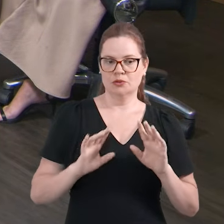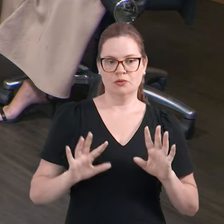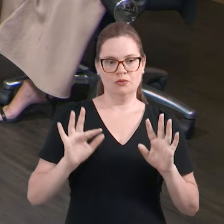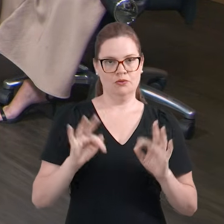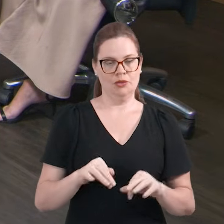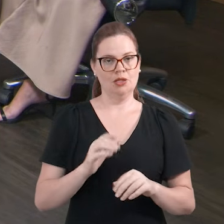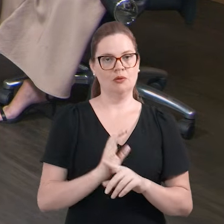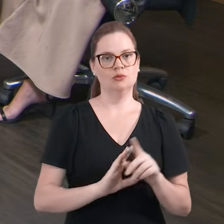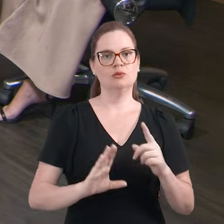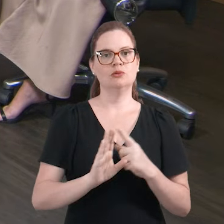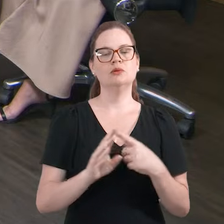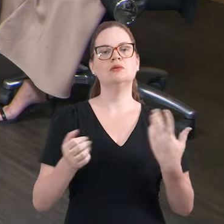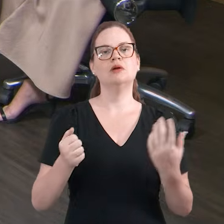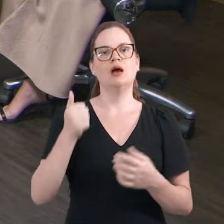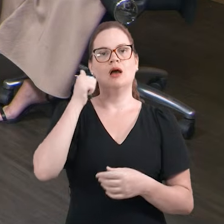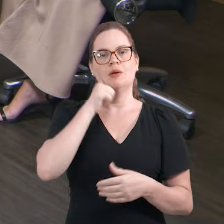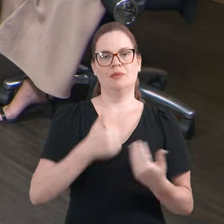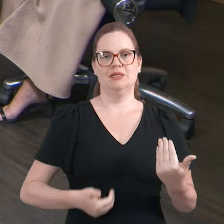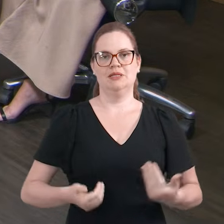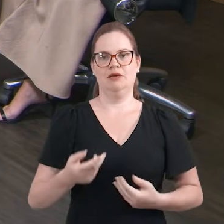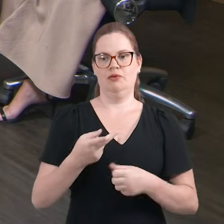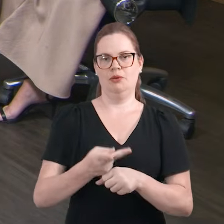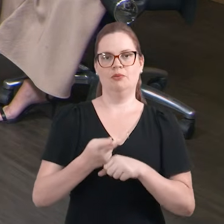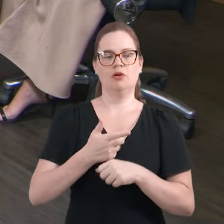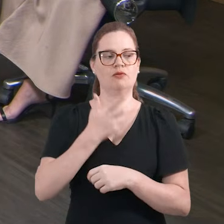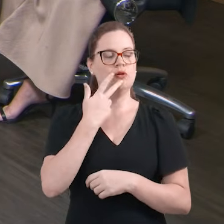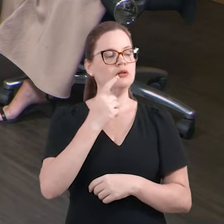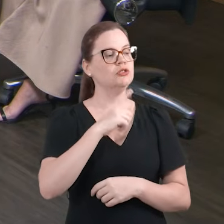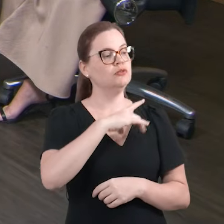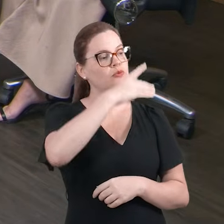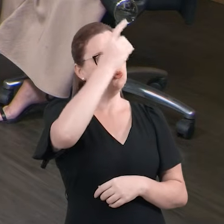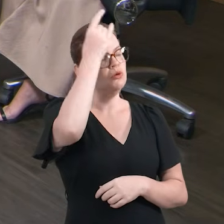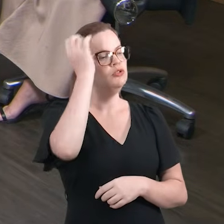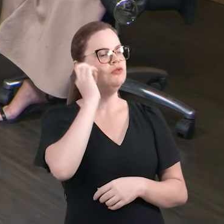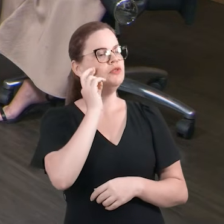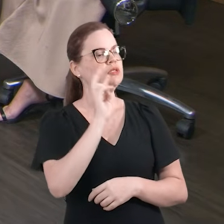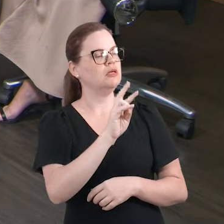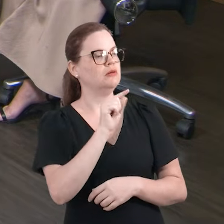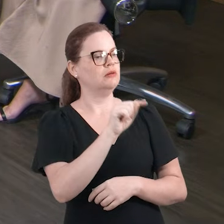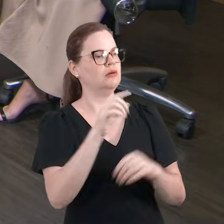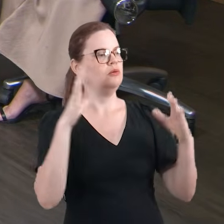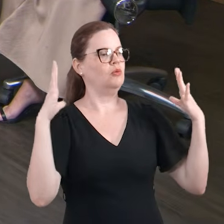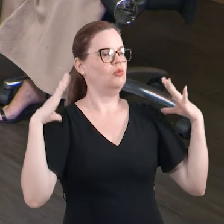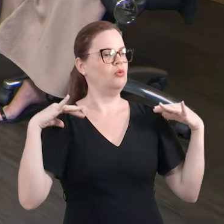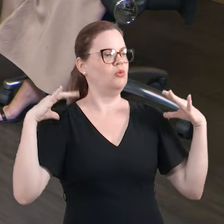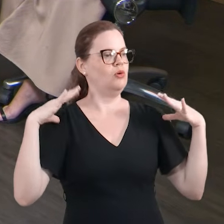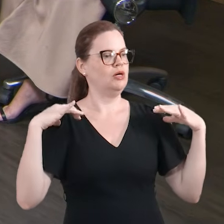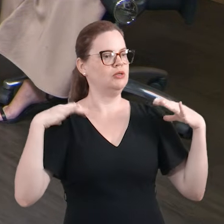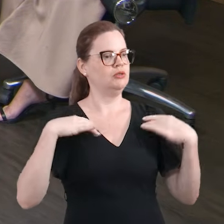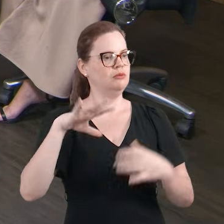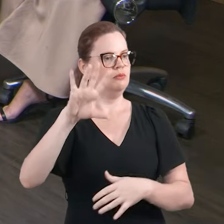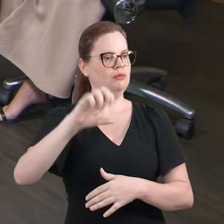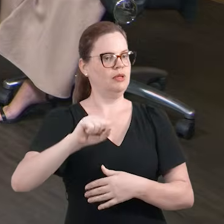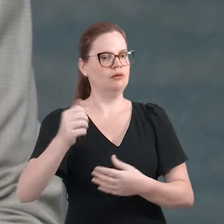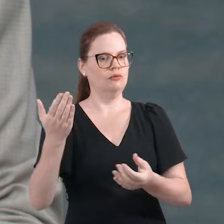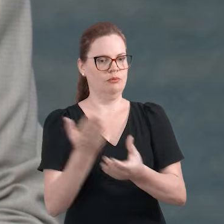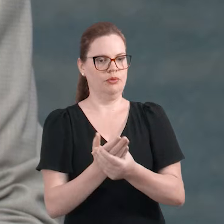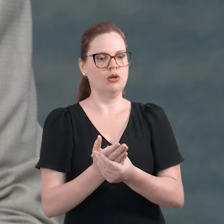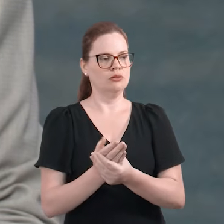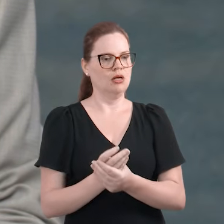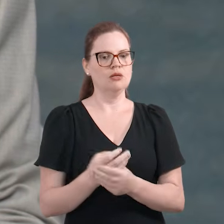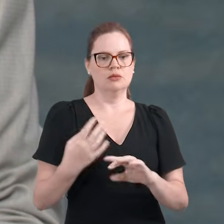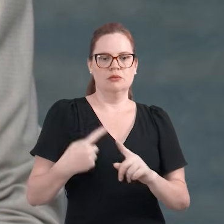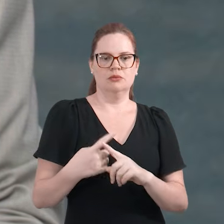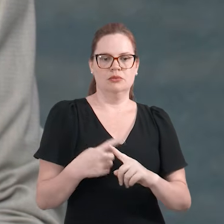irmã me procurou e disse: eu tive uma visão de que um anjo pegava um processo, e era uma